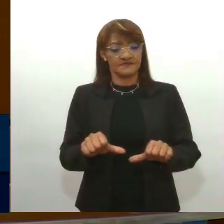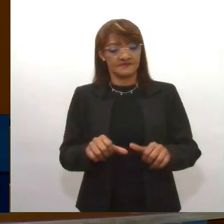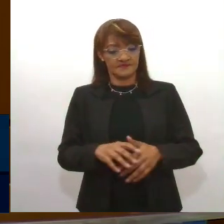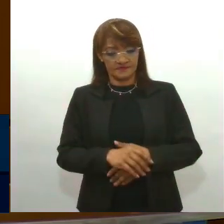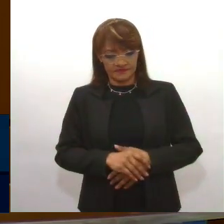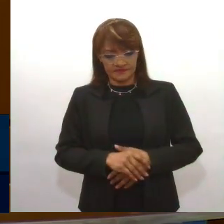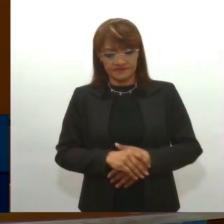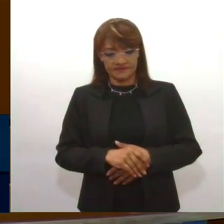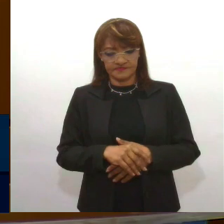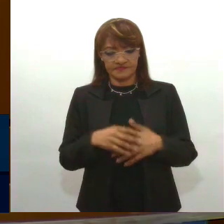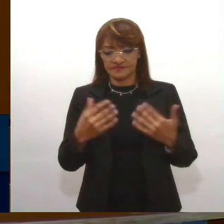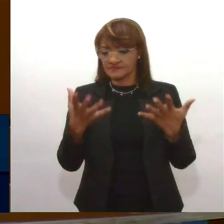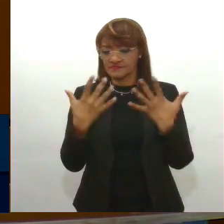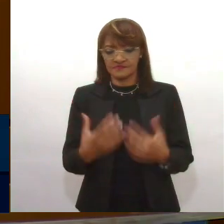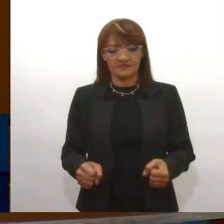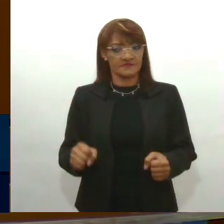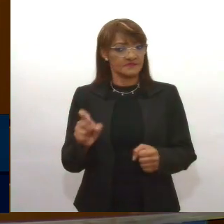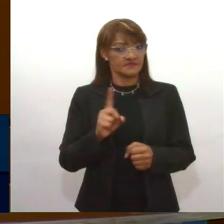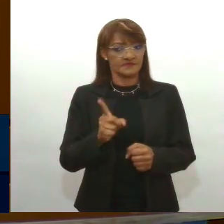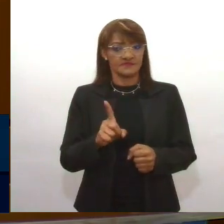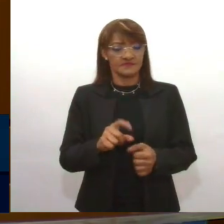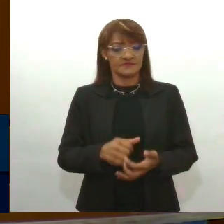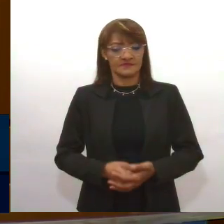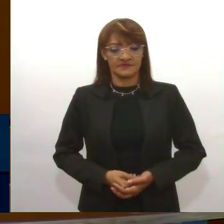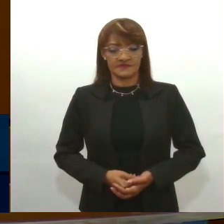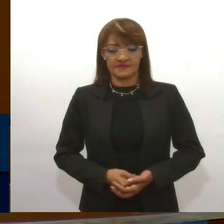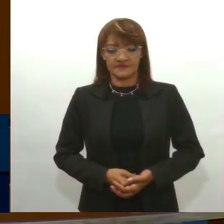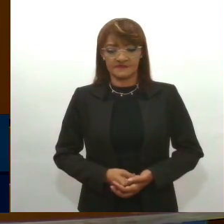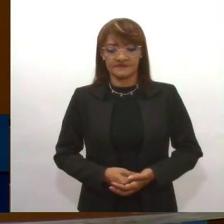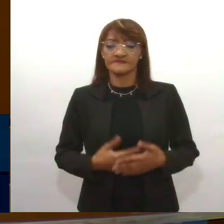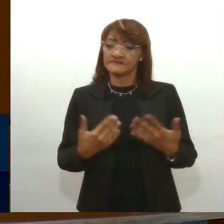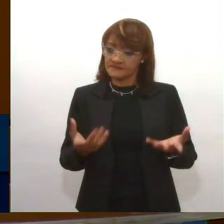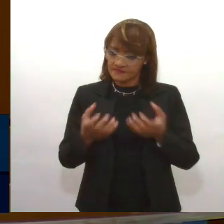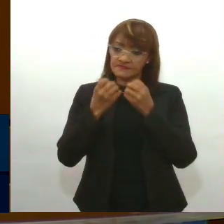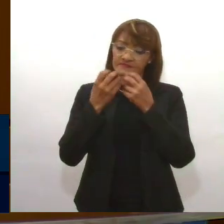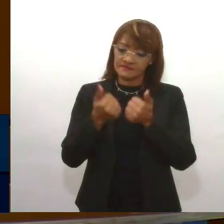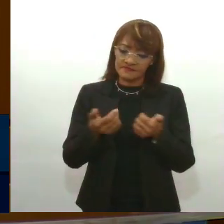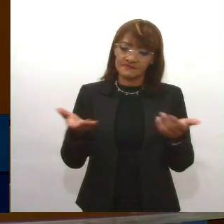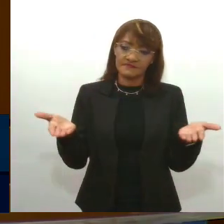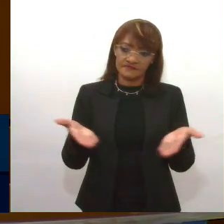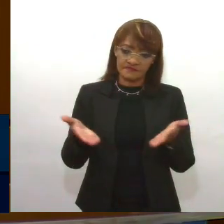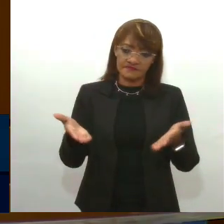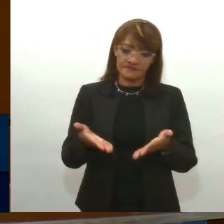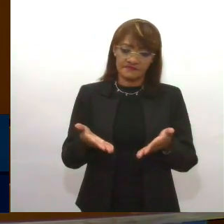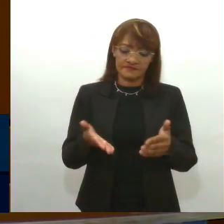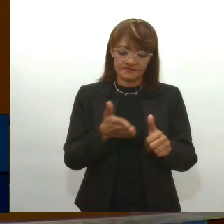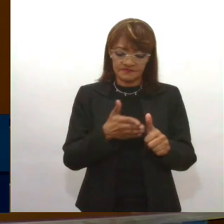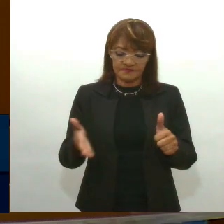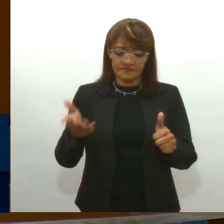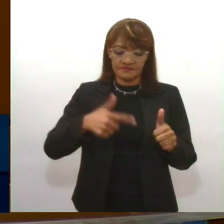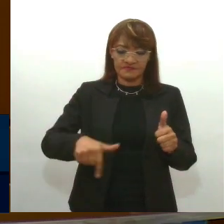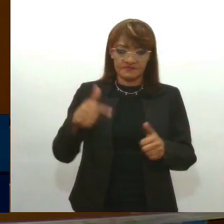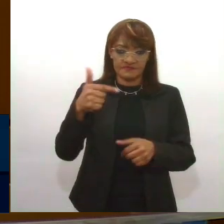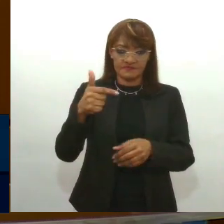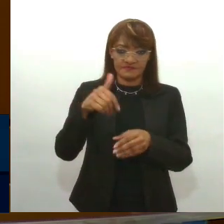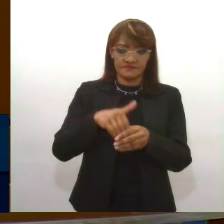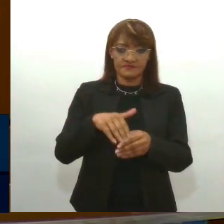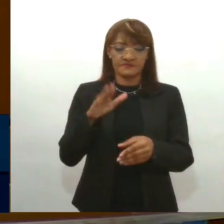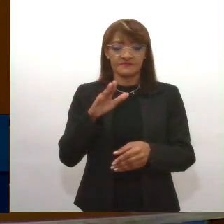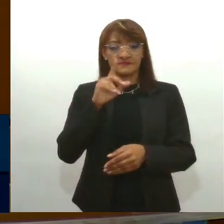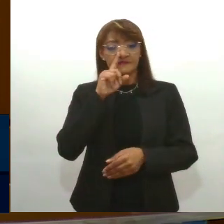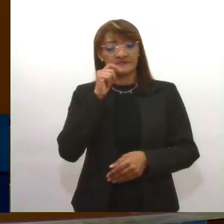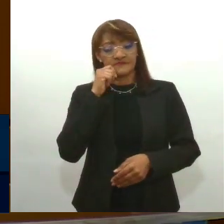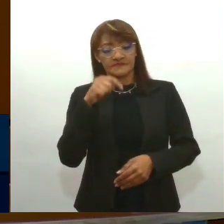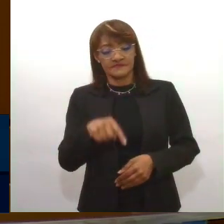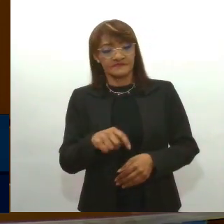abusos então correu tudo bem Vamos agora ter o segundo turno aqui em Aracaju temos dois candidatos aqui